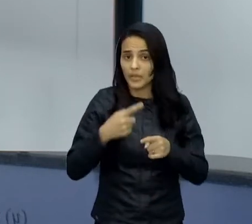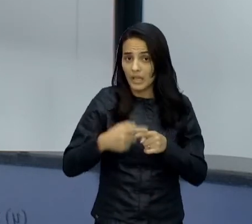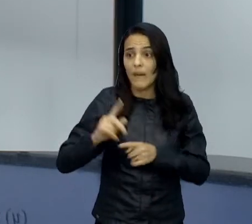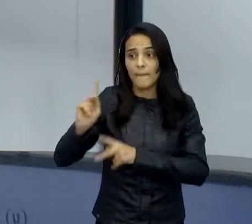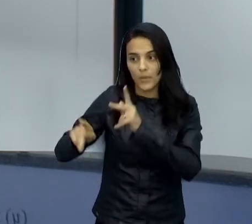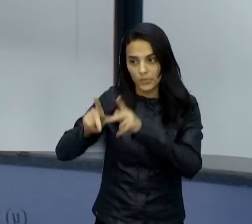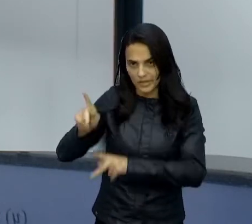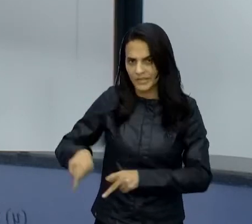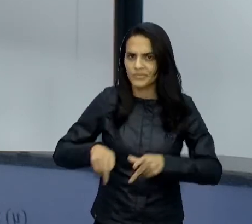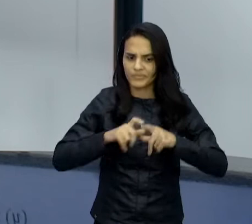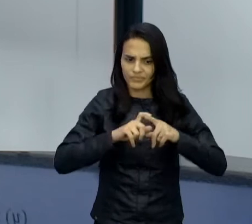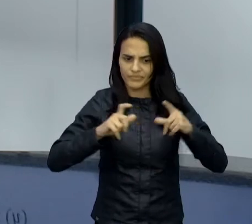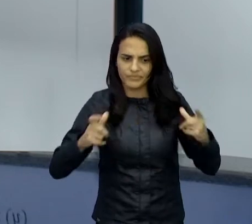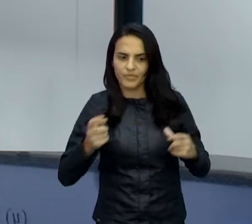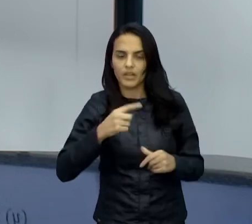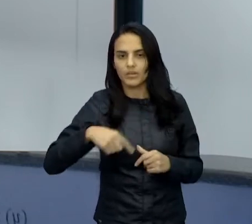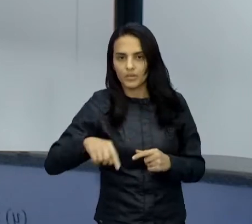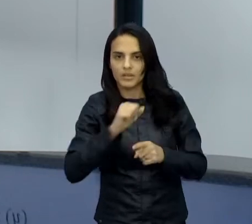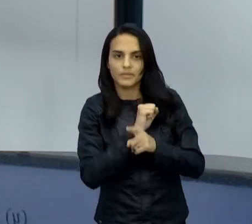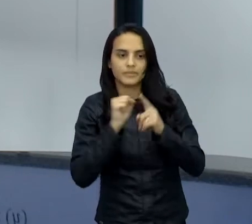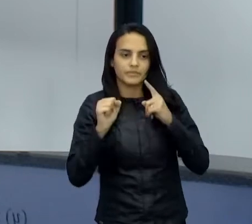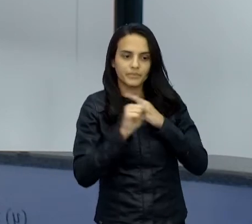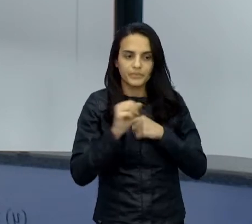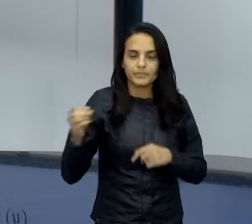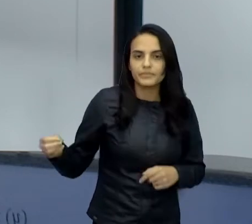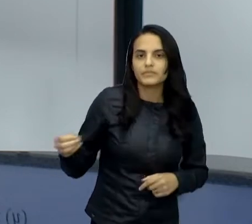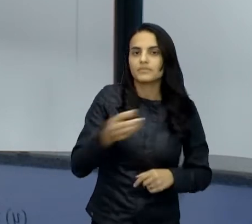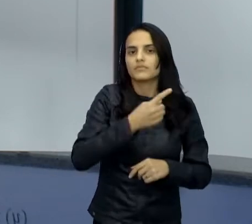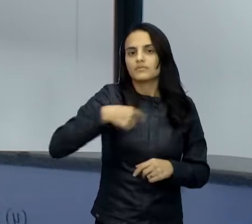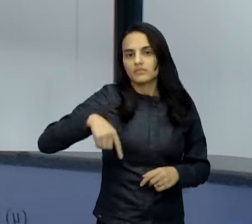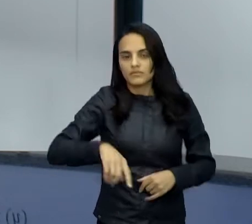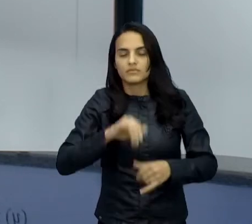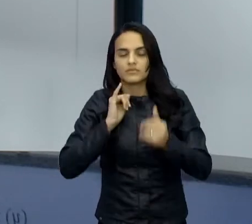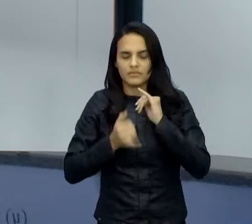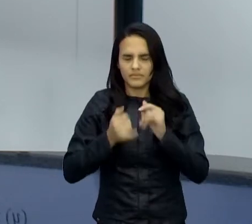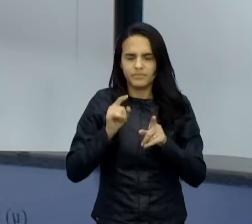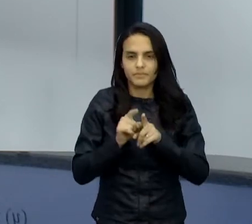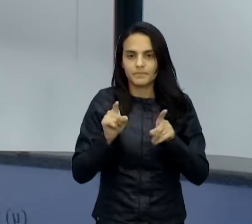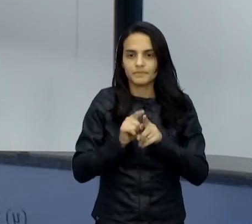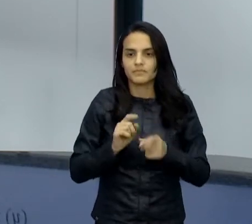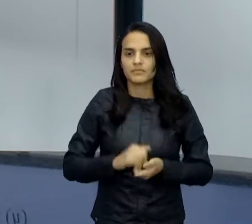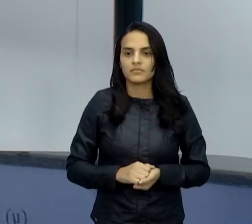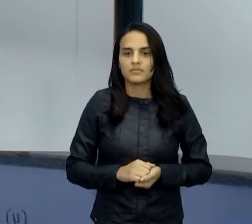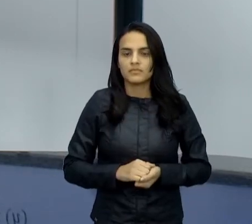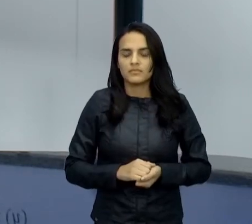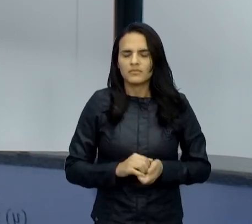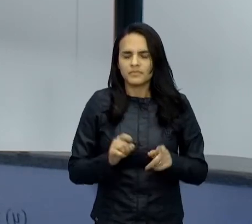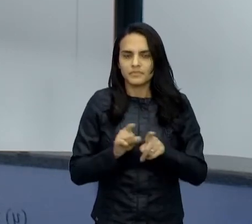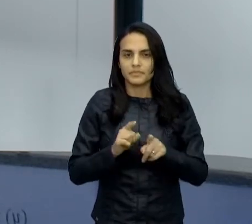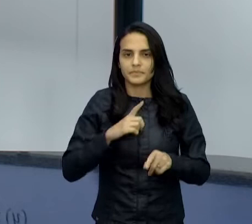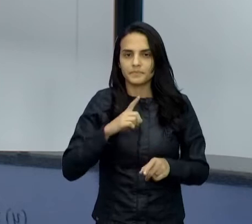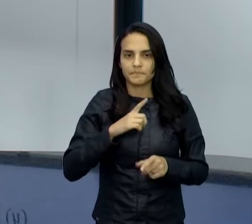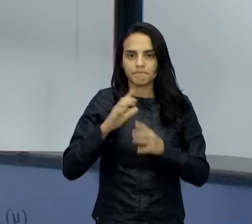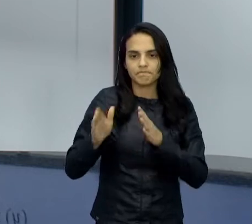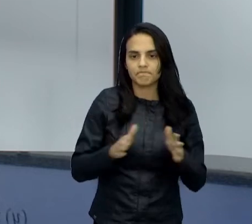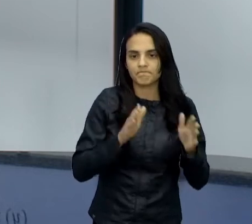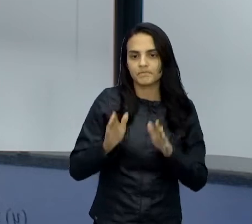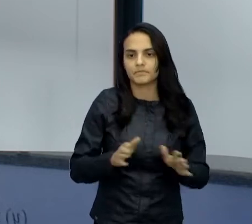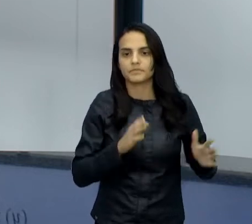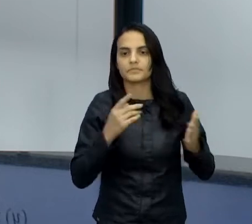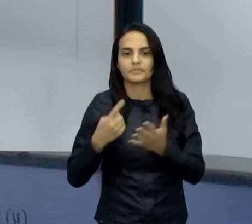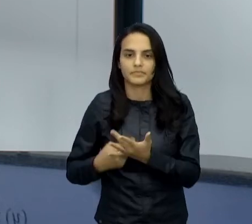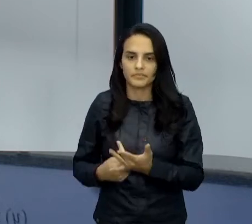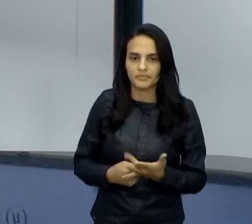né? E na nossa sociedade moderna a gente usa muito a eletricidade, não foi sempre assim. E também para a produção de